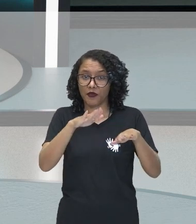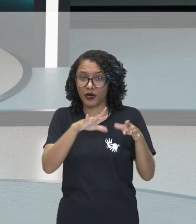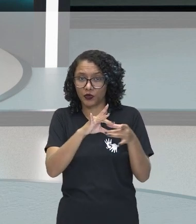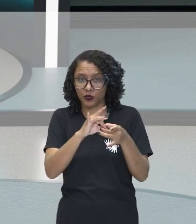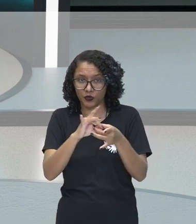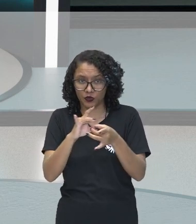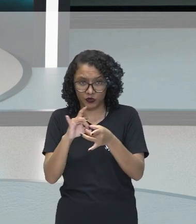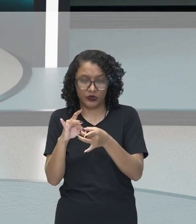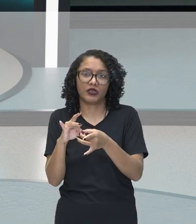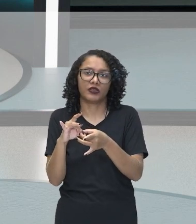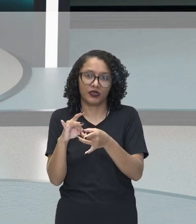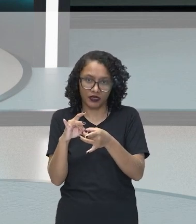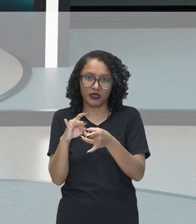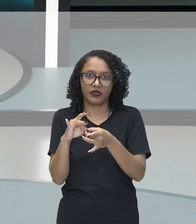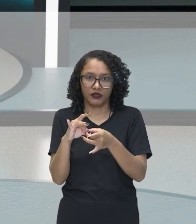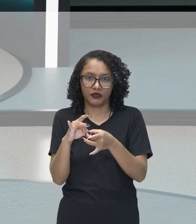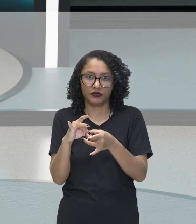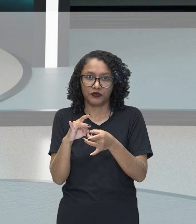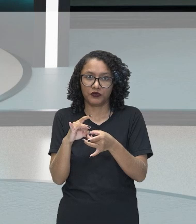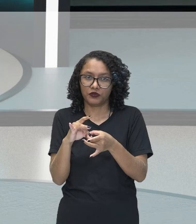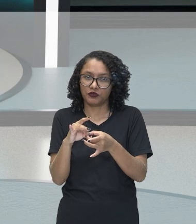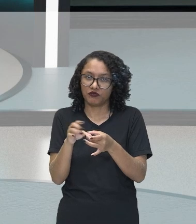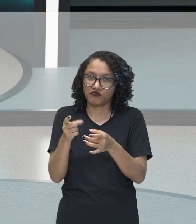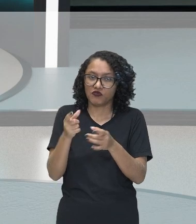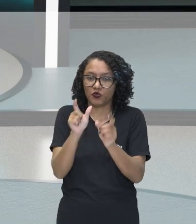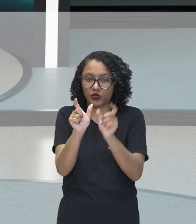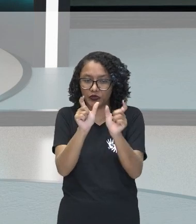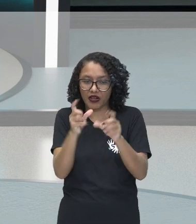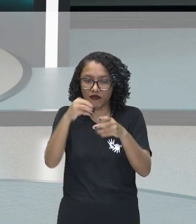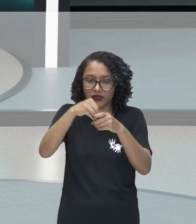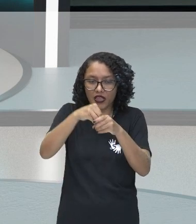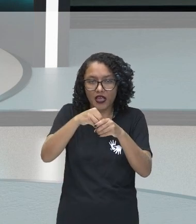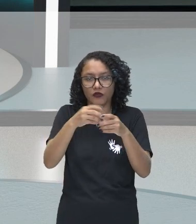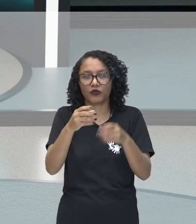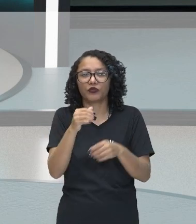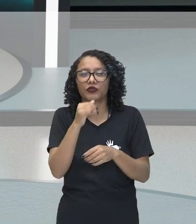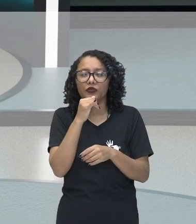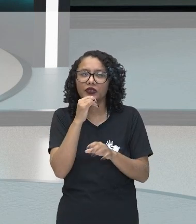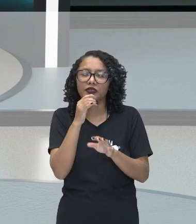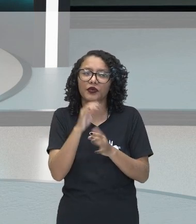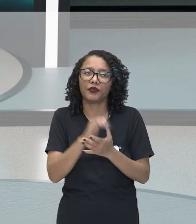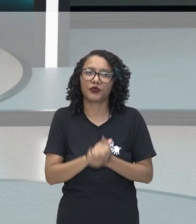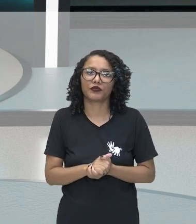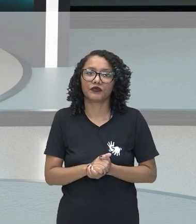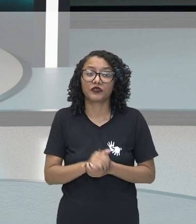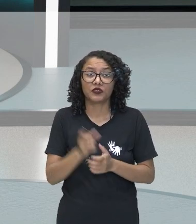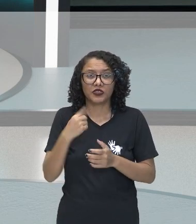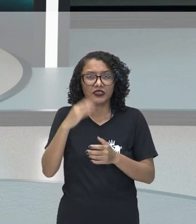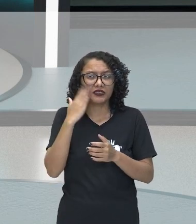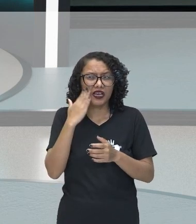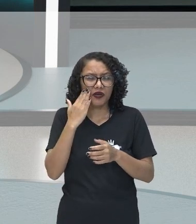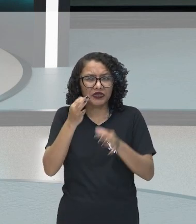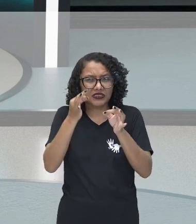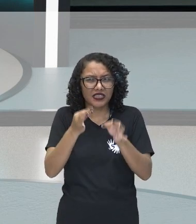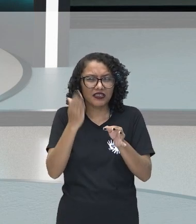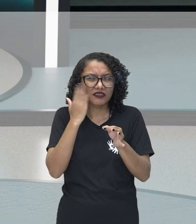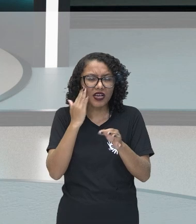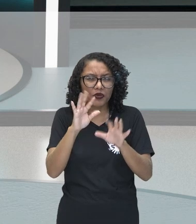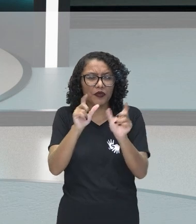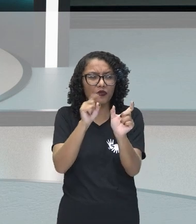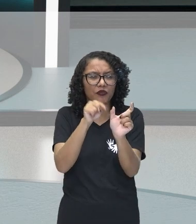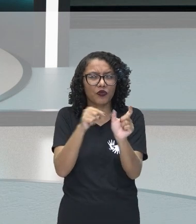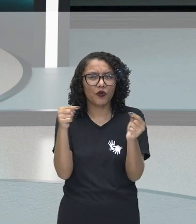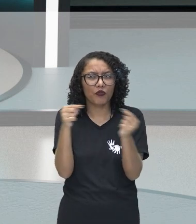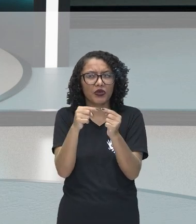circunstância que expressam. Então eu vou observar, quando eu souber direitinho identificar um advérbio, o próximo passo que eu vou precisar